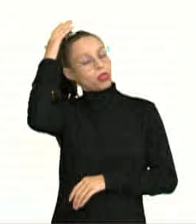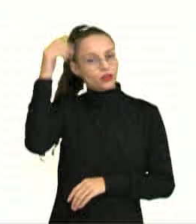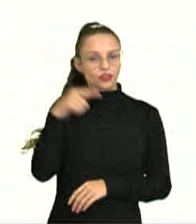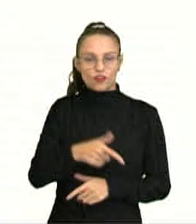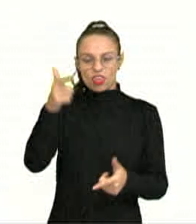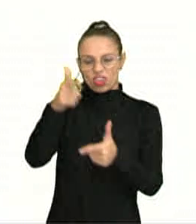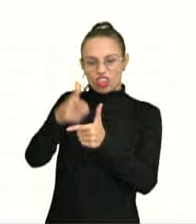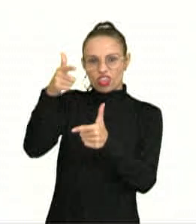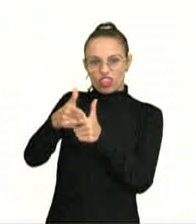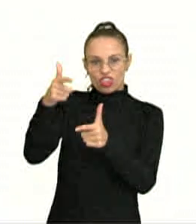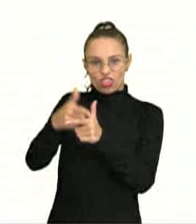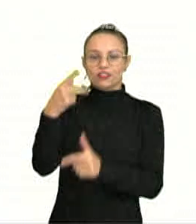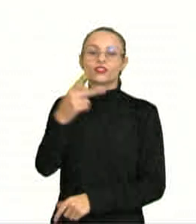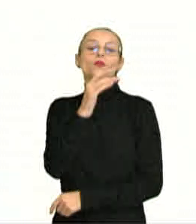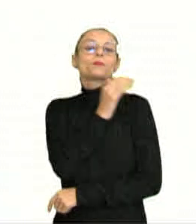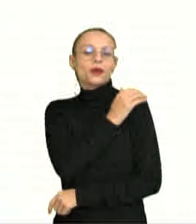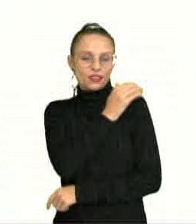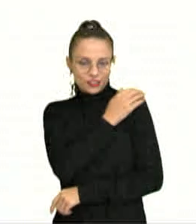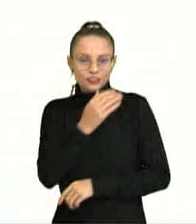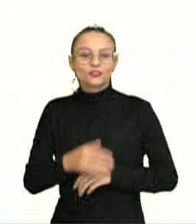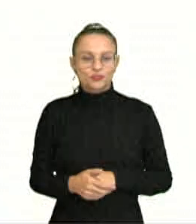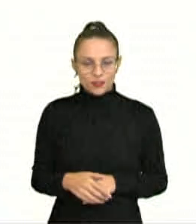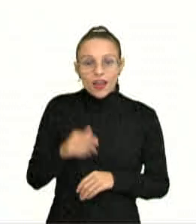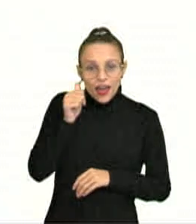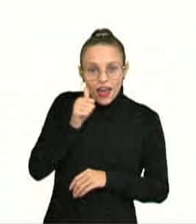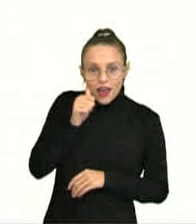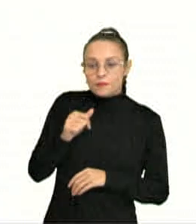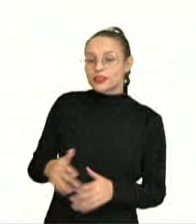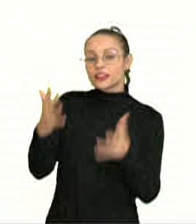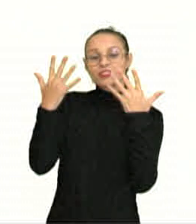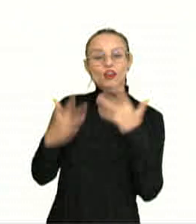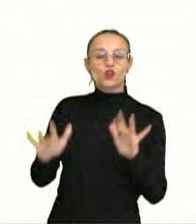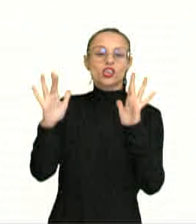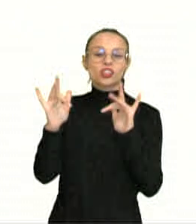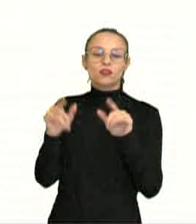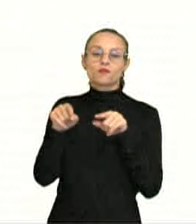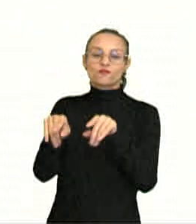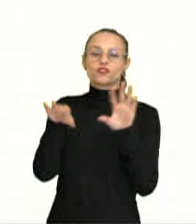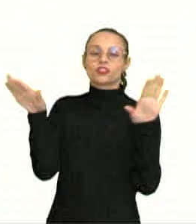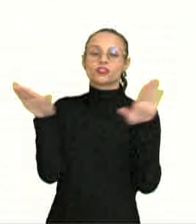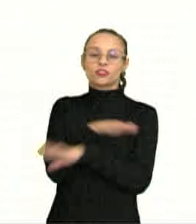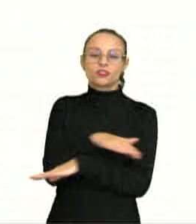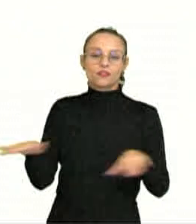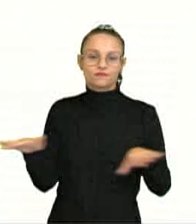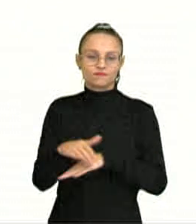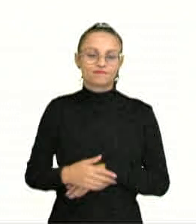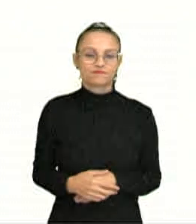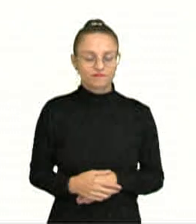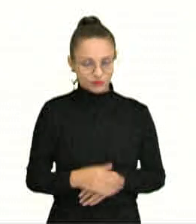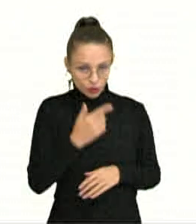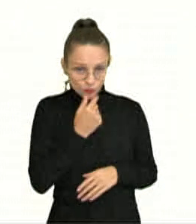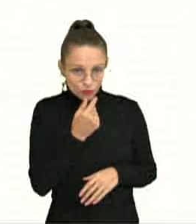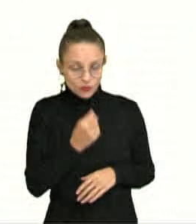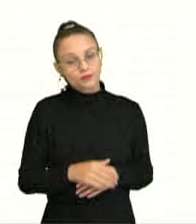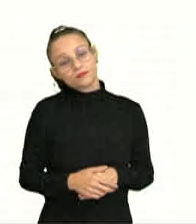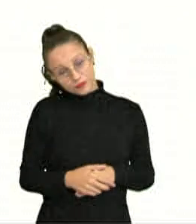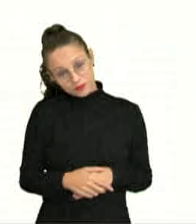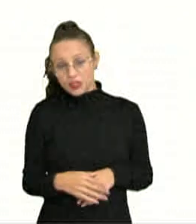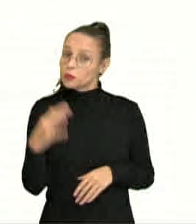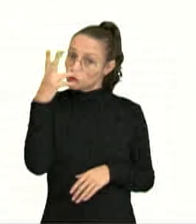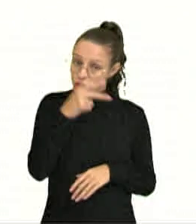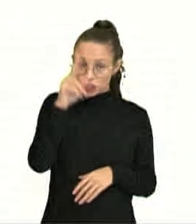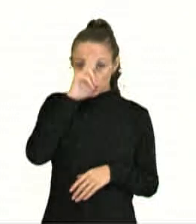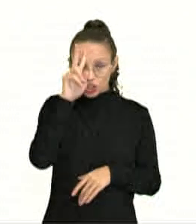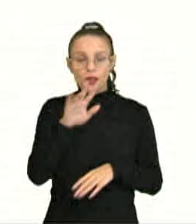uma bruta surra de teus padrinhos. E a menina não quis mais nada com você. Tião, é uma bela